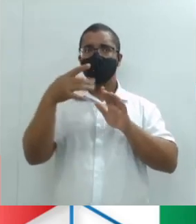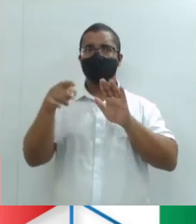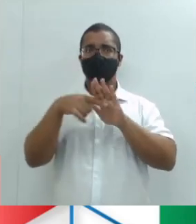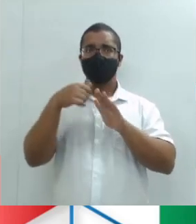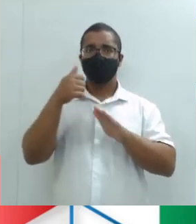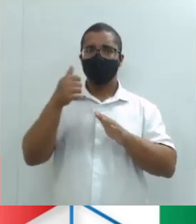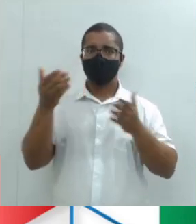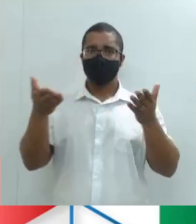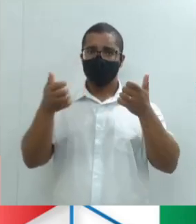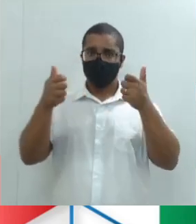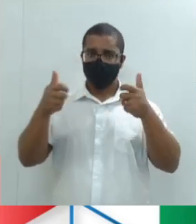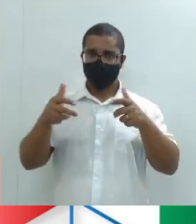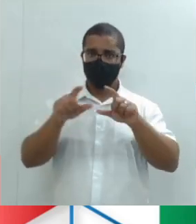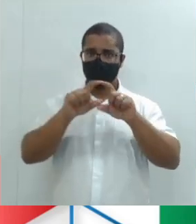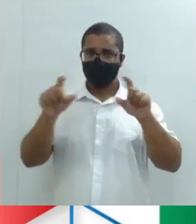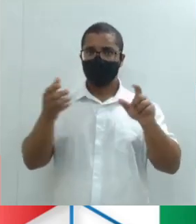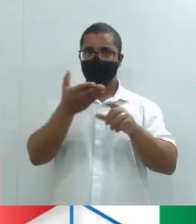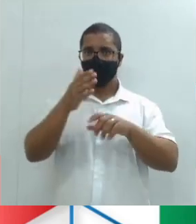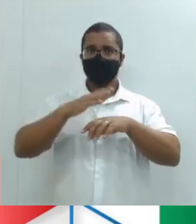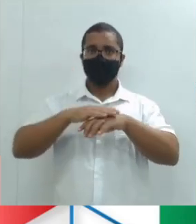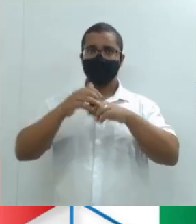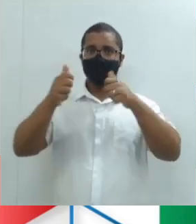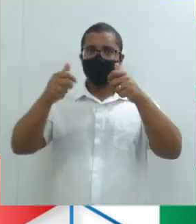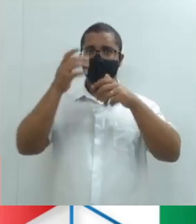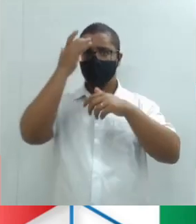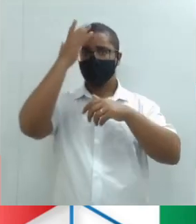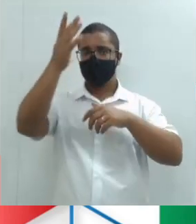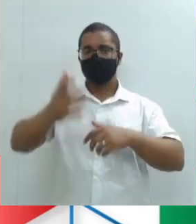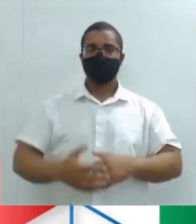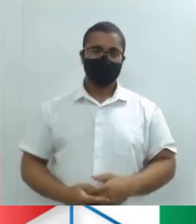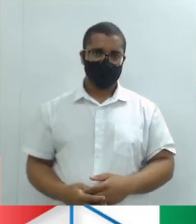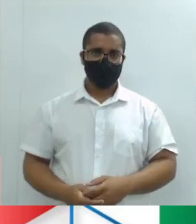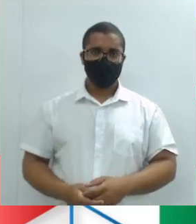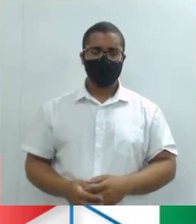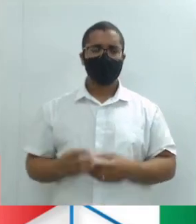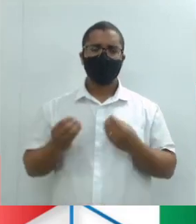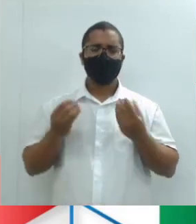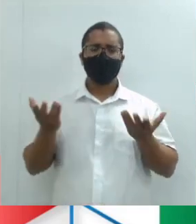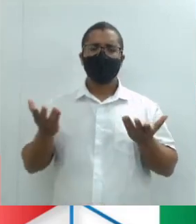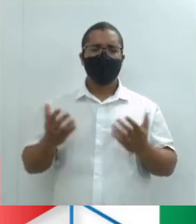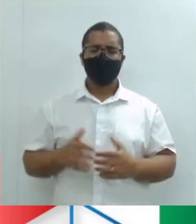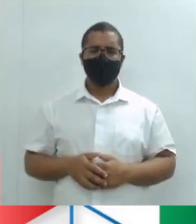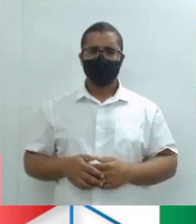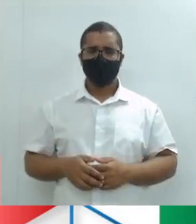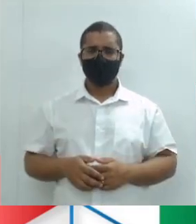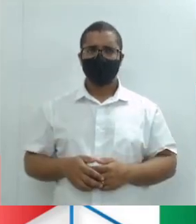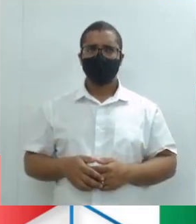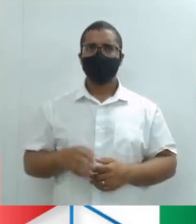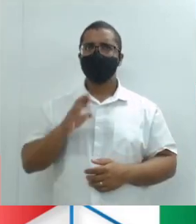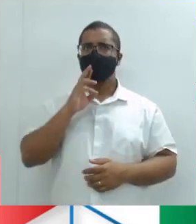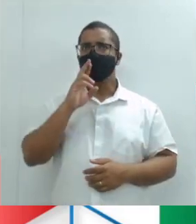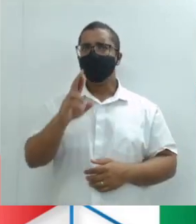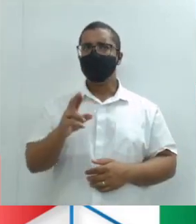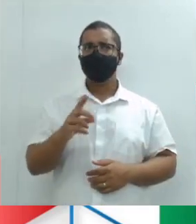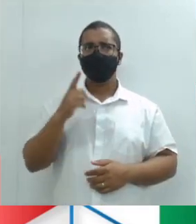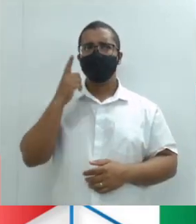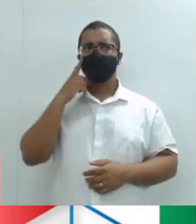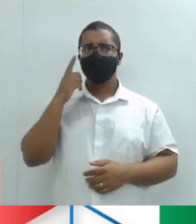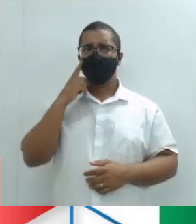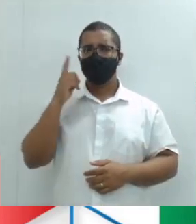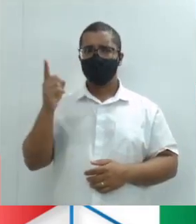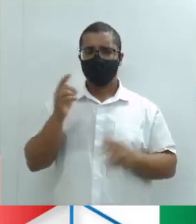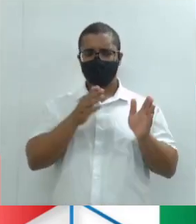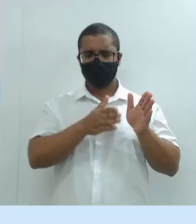gente vai explicar, você vai explicar de uma forma mais fácil para a gente, como é que seria essa resolução da Joana. Percebeu